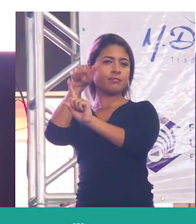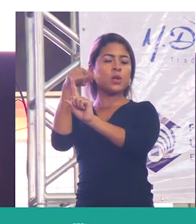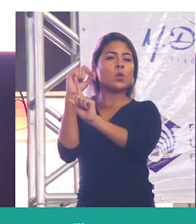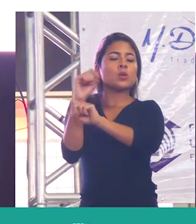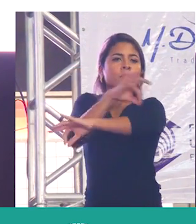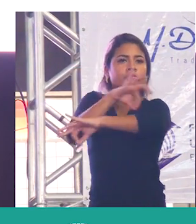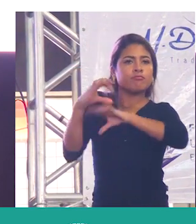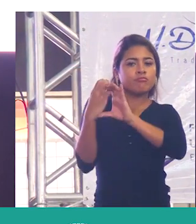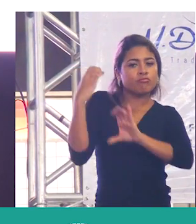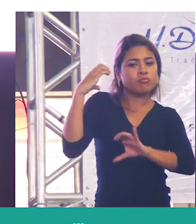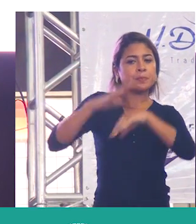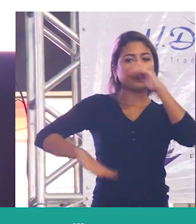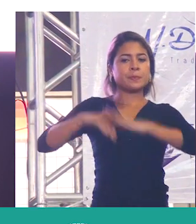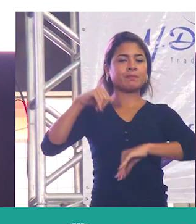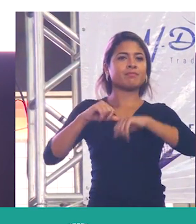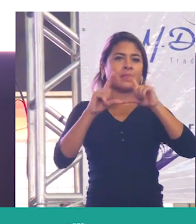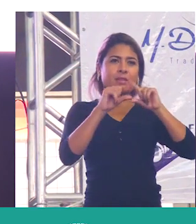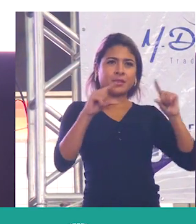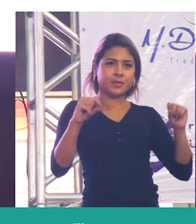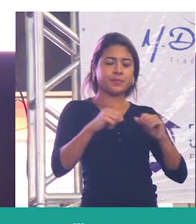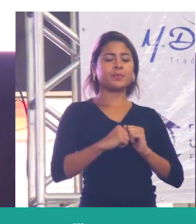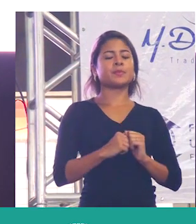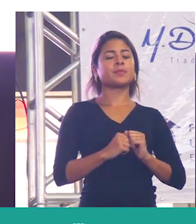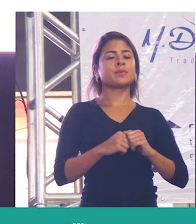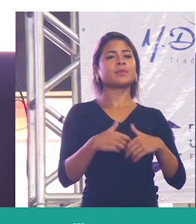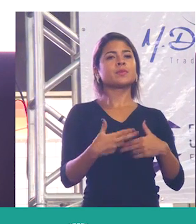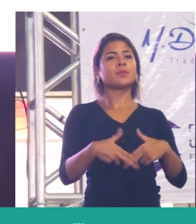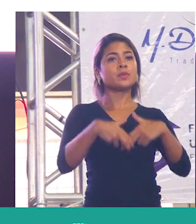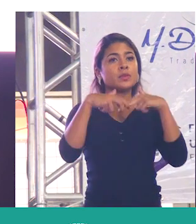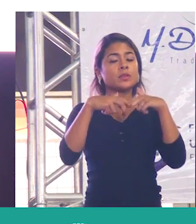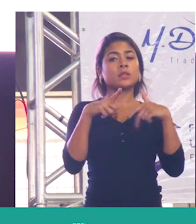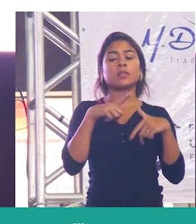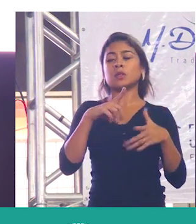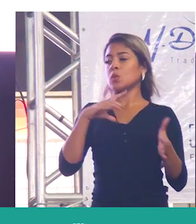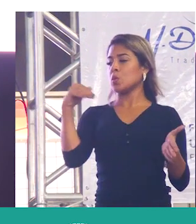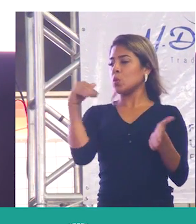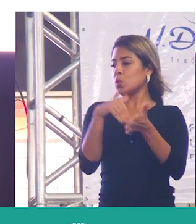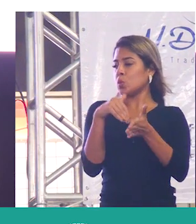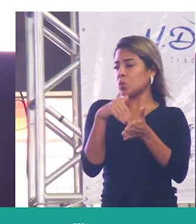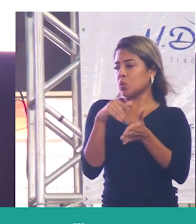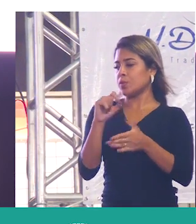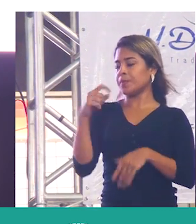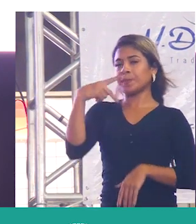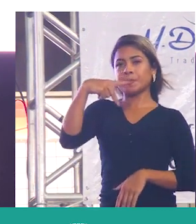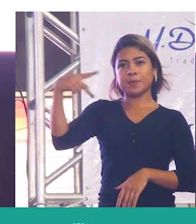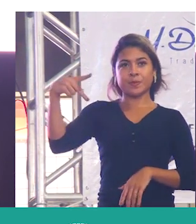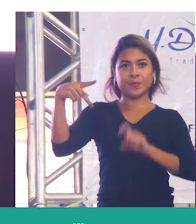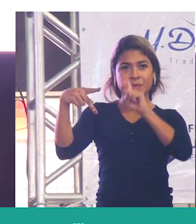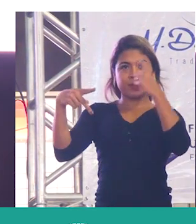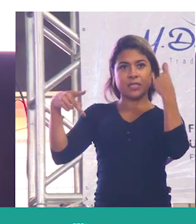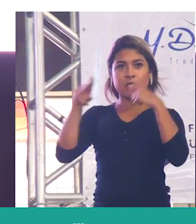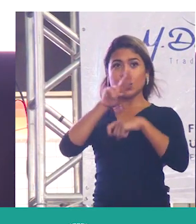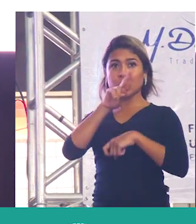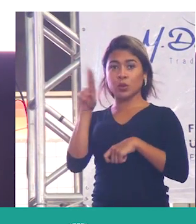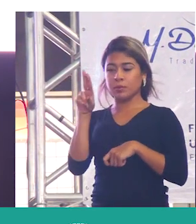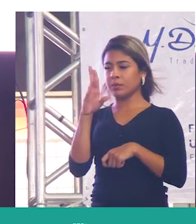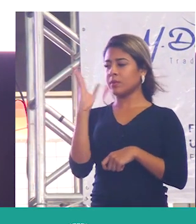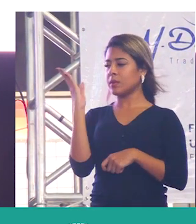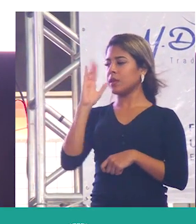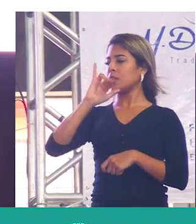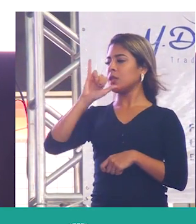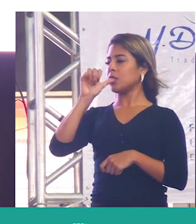pessoal, chegamos assim ao penúltimo deles, que é o Jânio Quadros. Jânio da